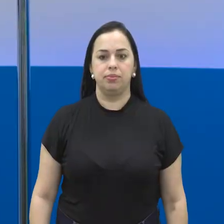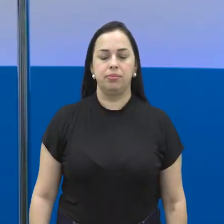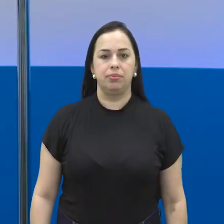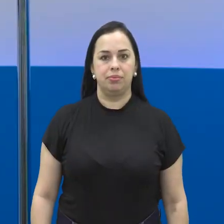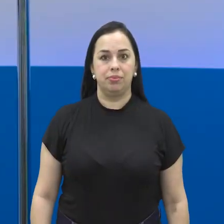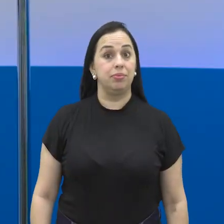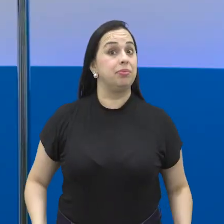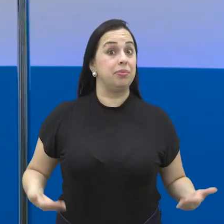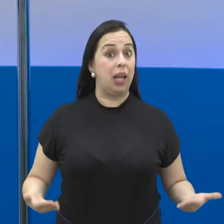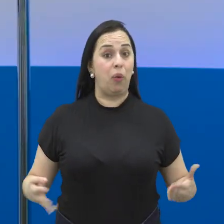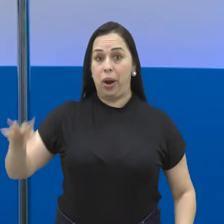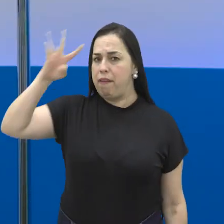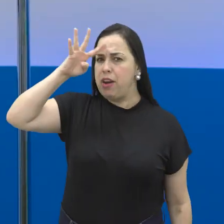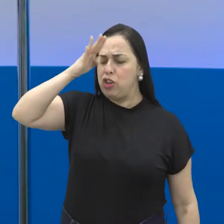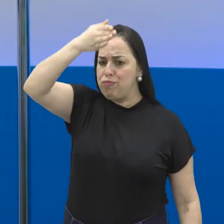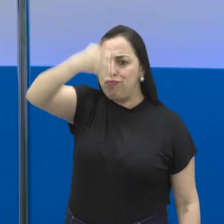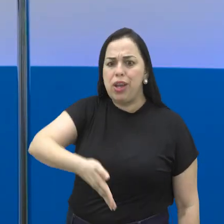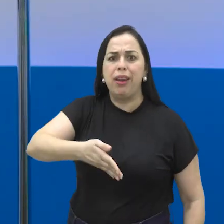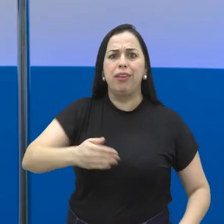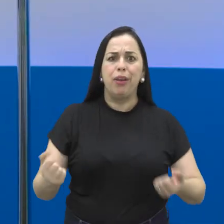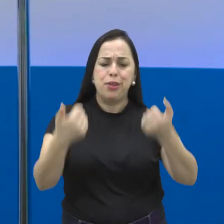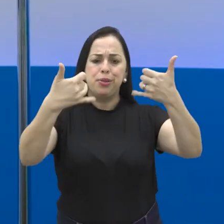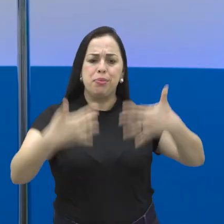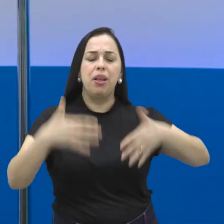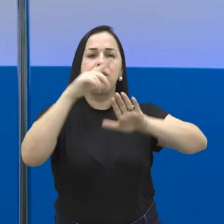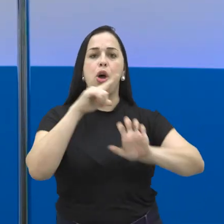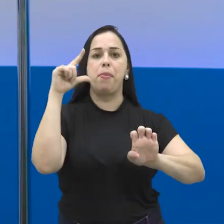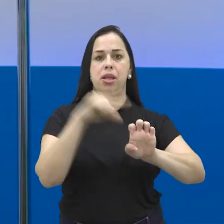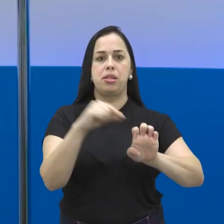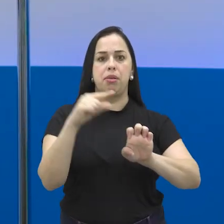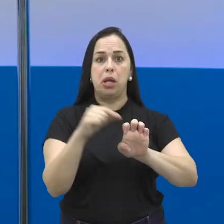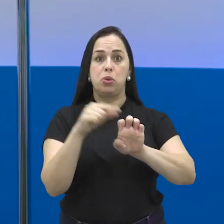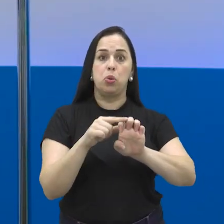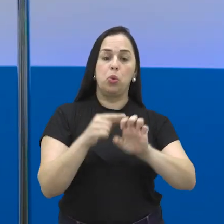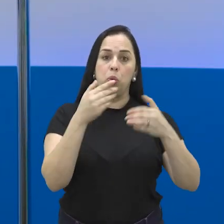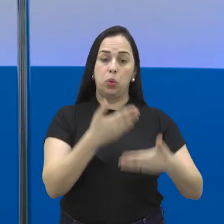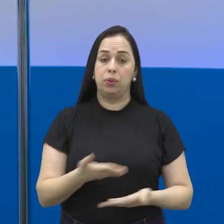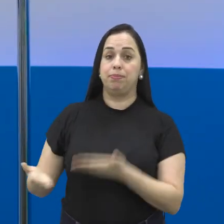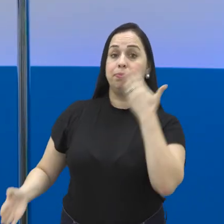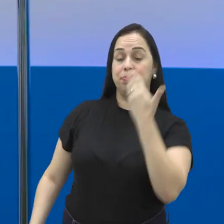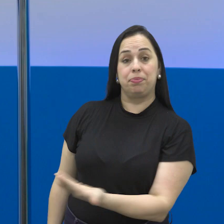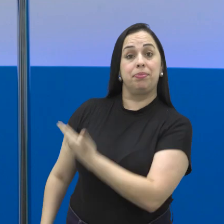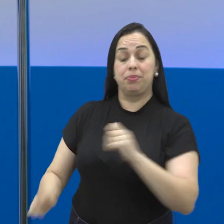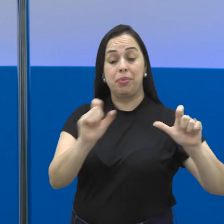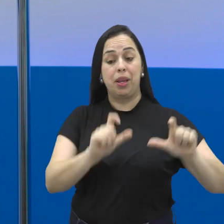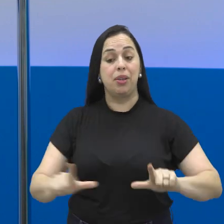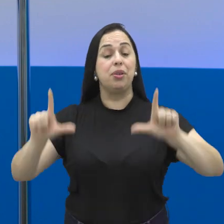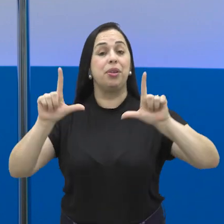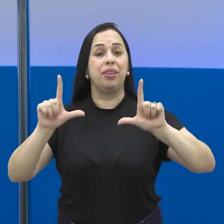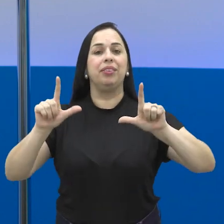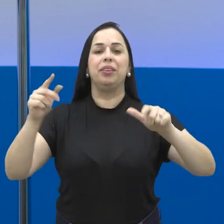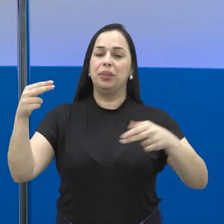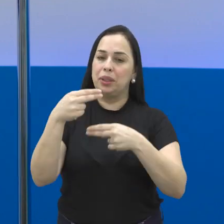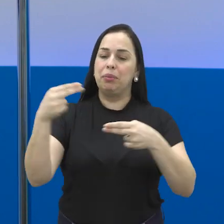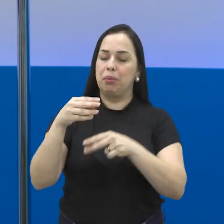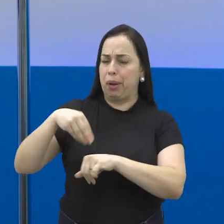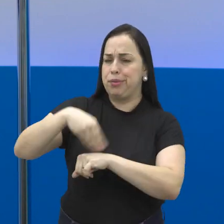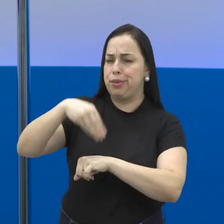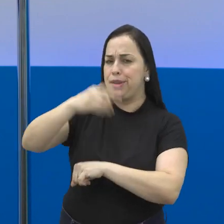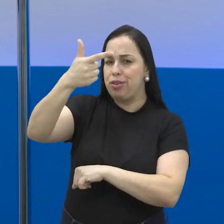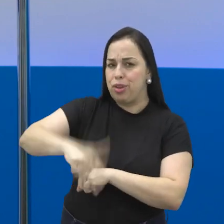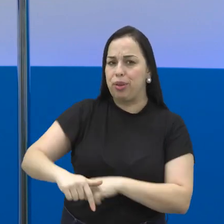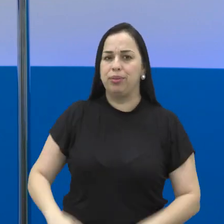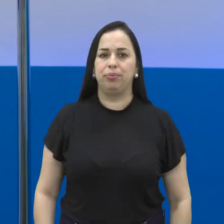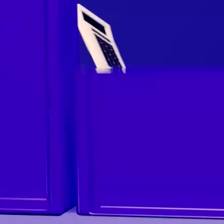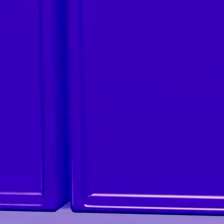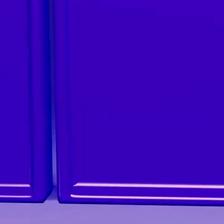E quarta-feira é dia de falar sobre empreendedorismo. O Sebrae é parceiro aqui no Boletim e hoje traz mais uma dica